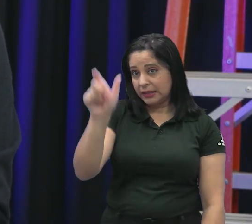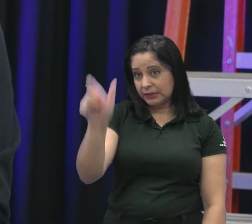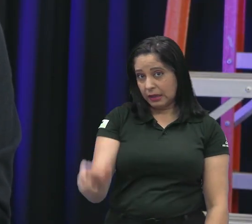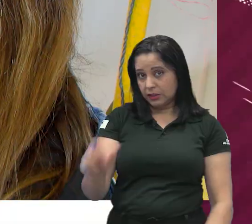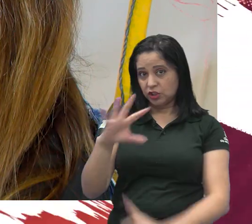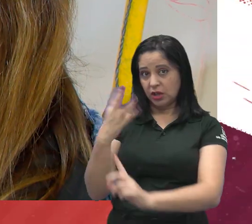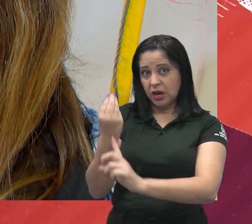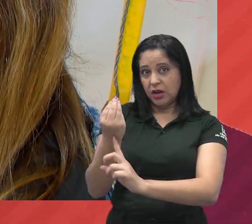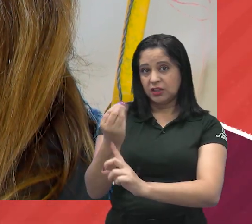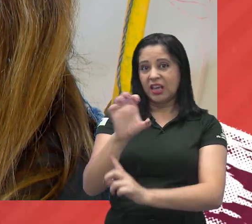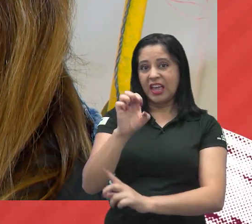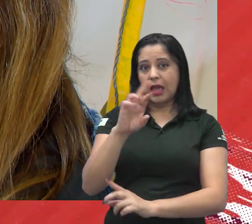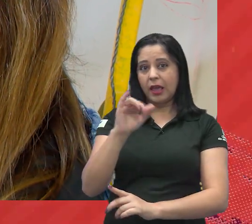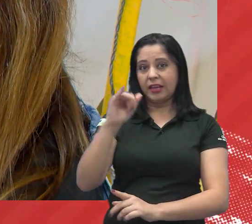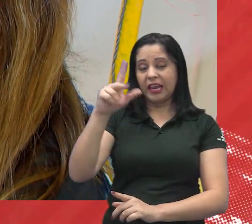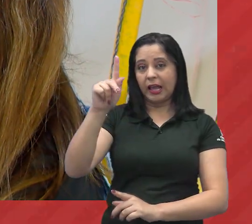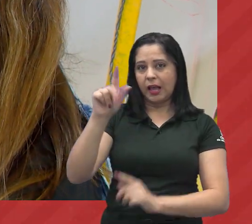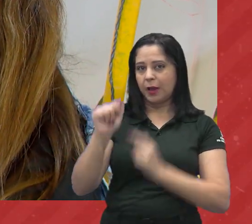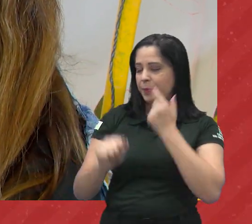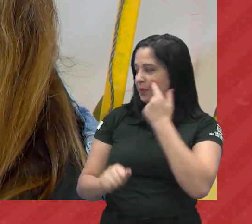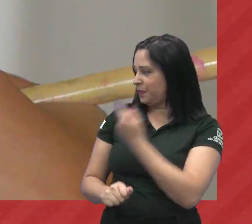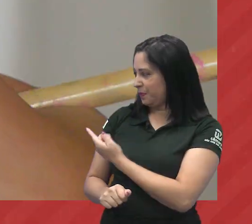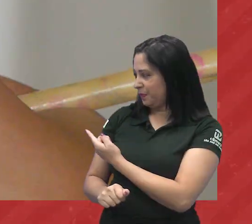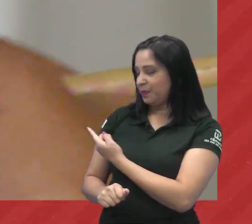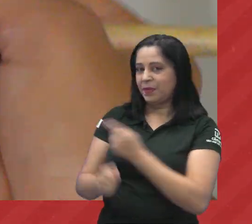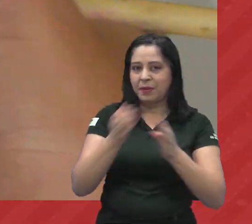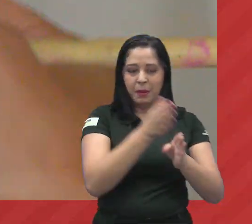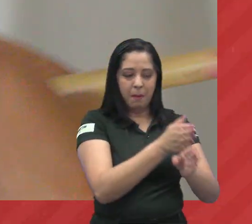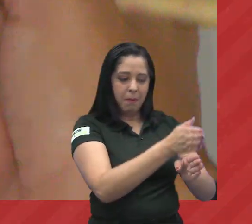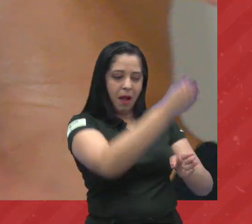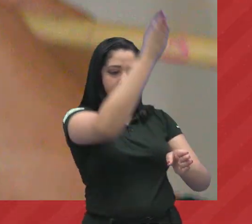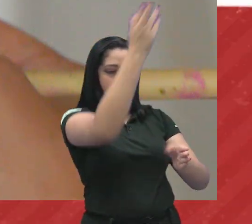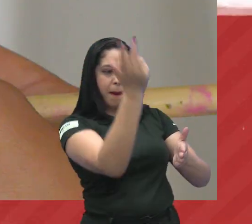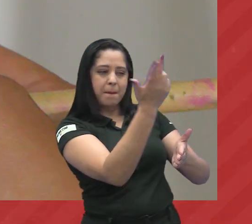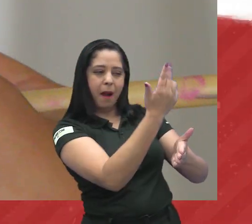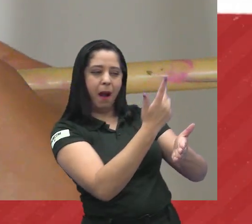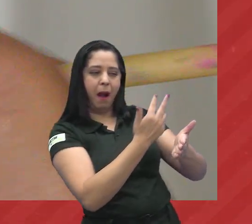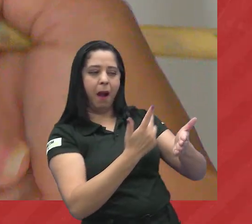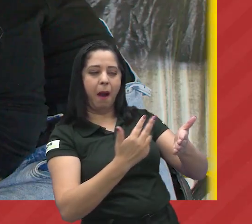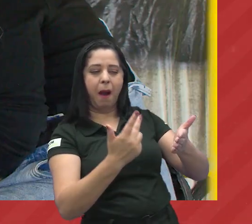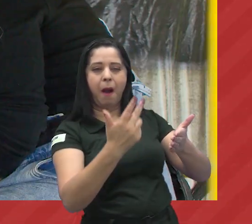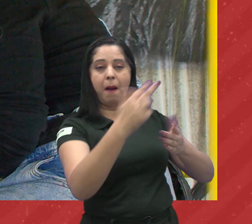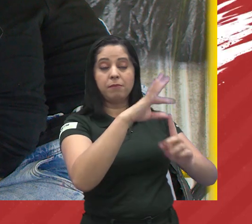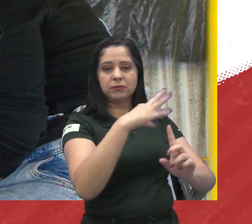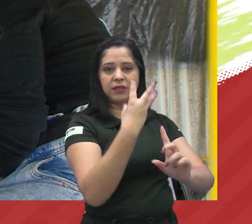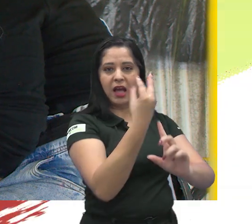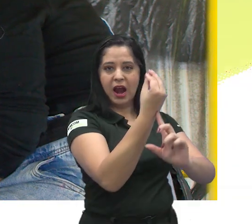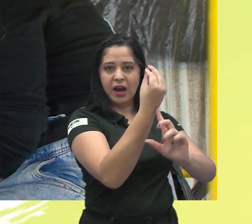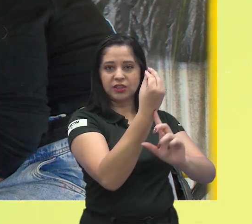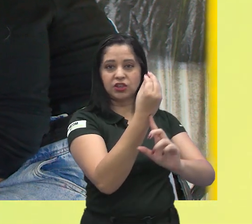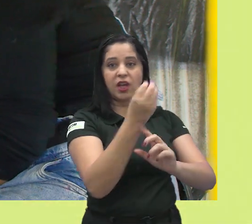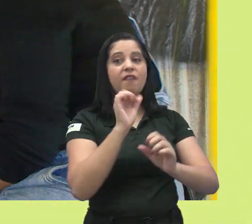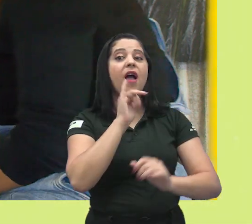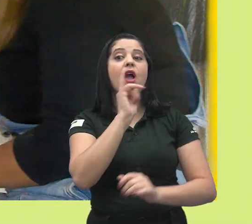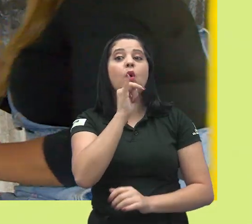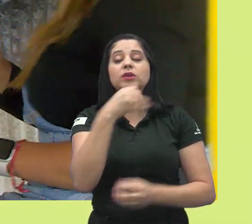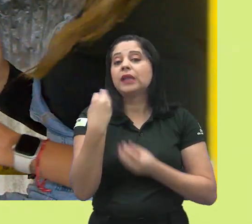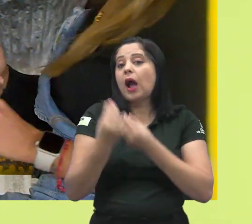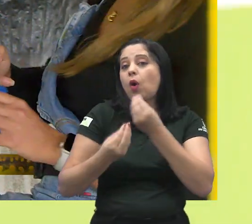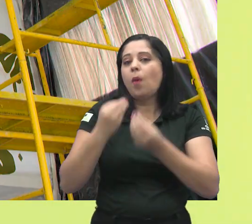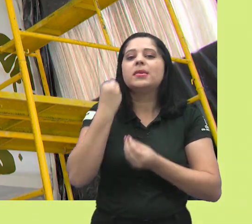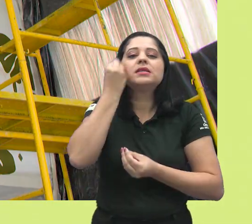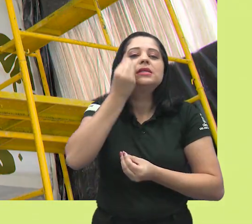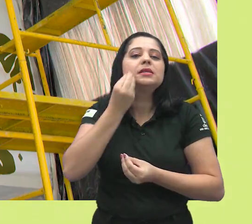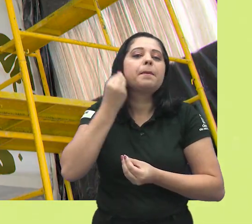Érica Cruz, que transforma paredes em verdadeiras obras de arte. Ela vai contar a diferença de pintar em espaços como